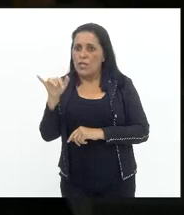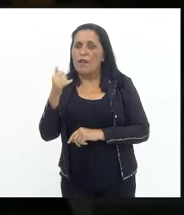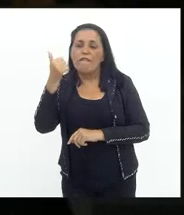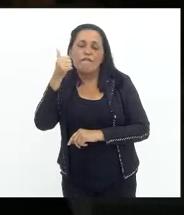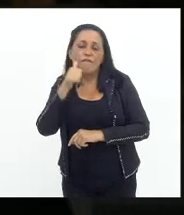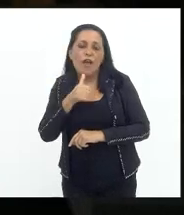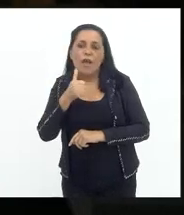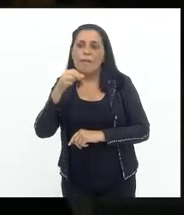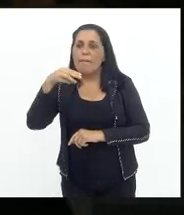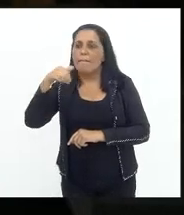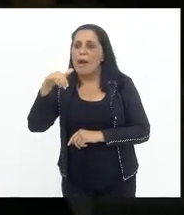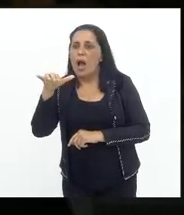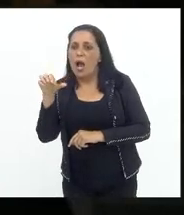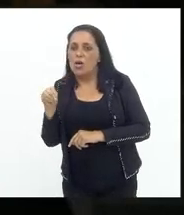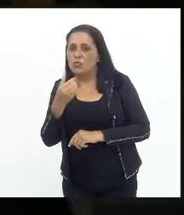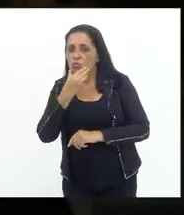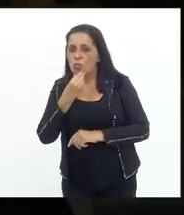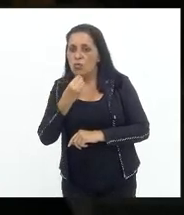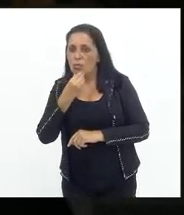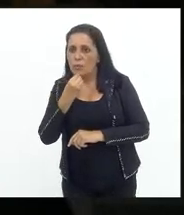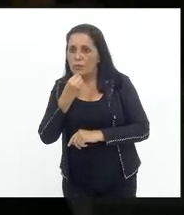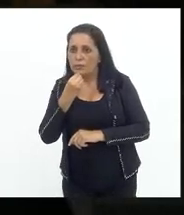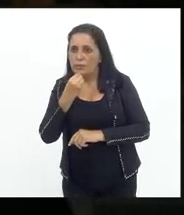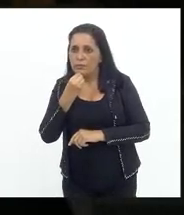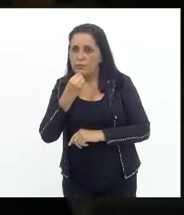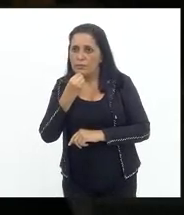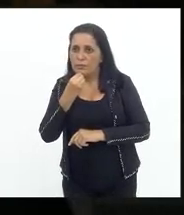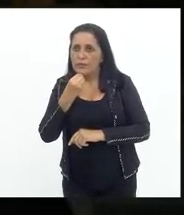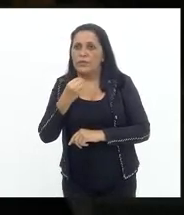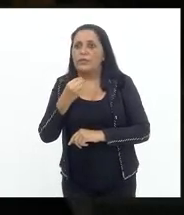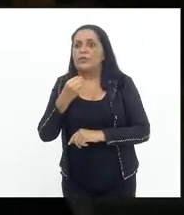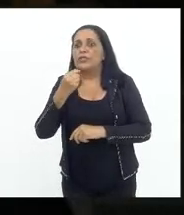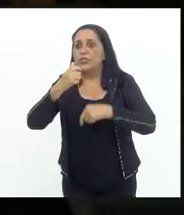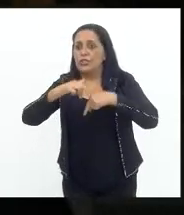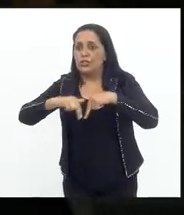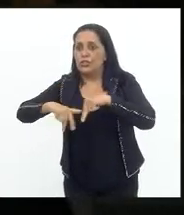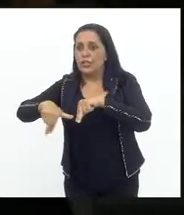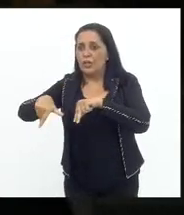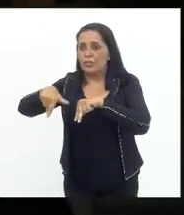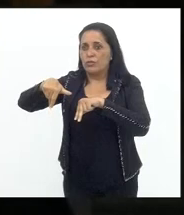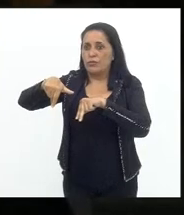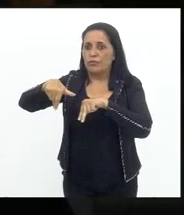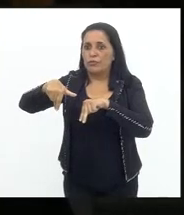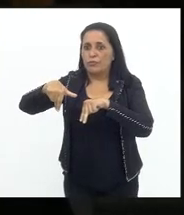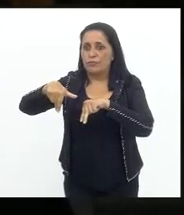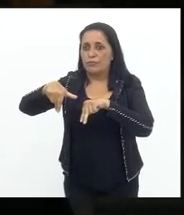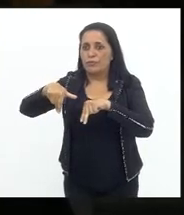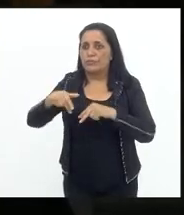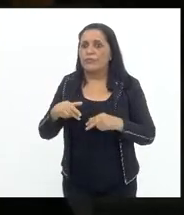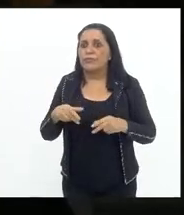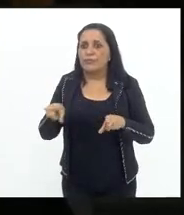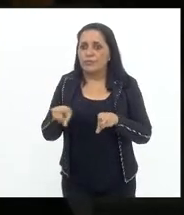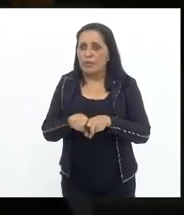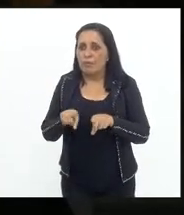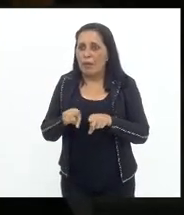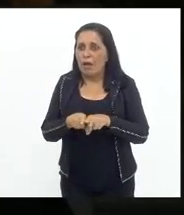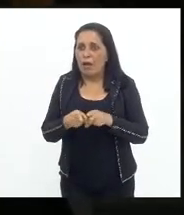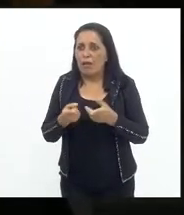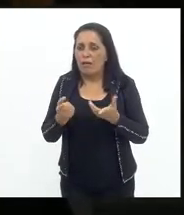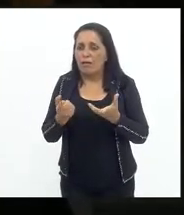machos, machos para fêmeas, gêneros fluidos, inconformista de